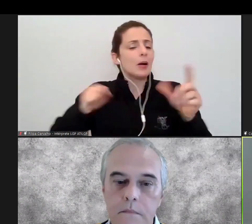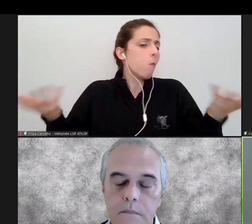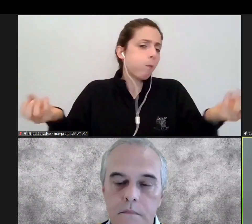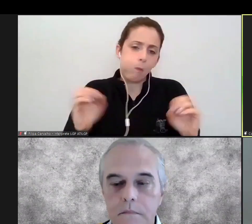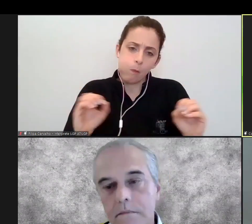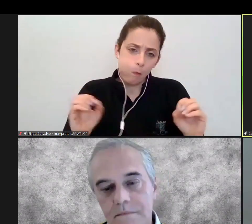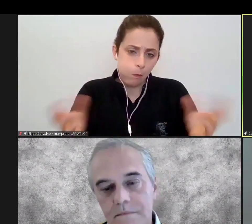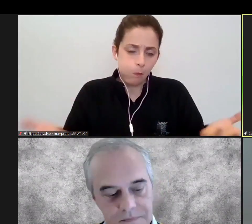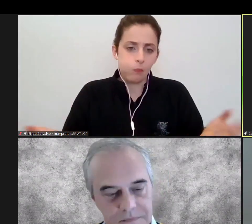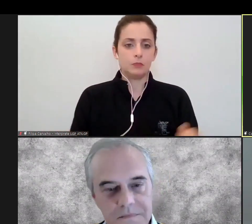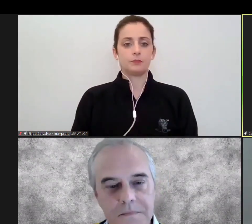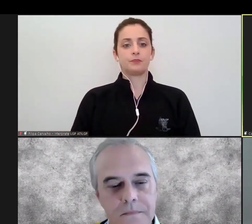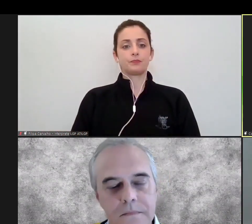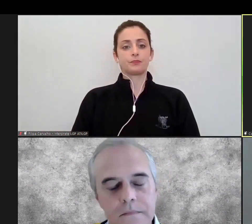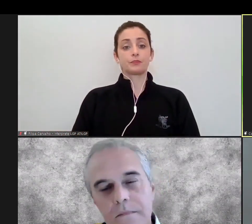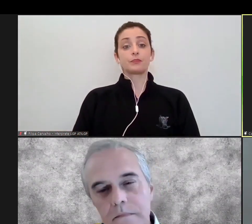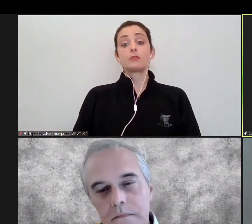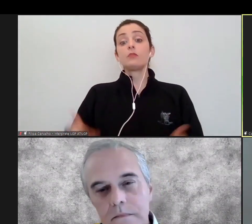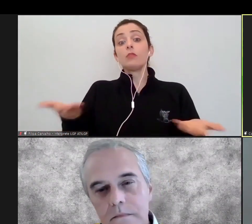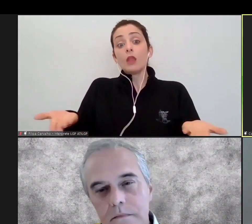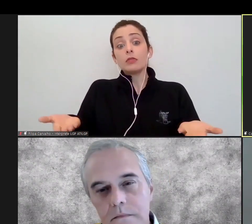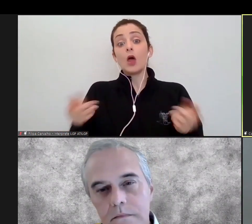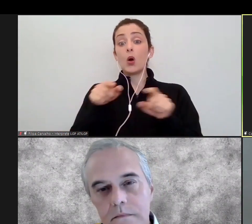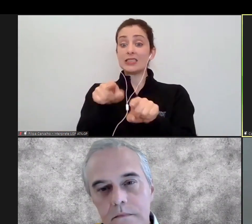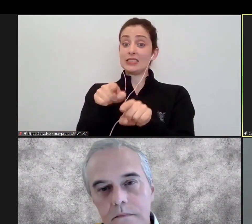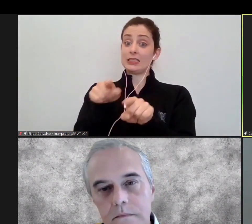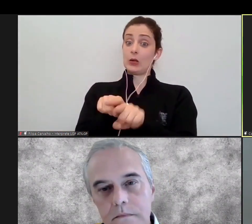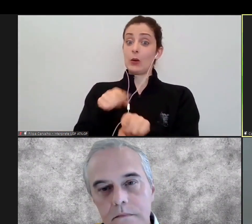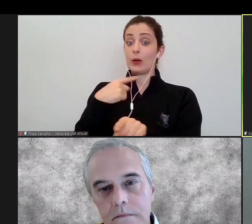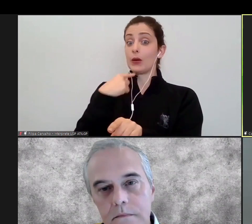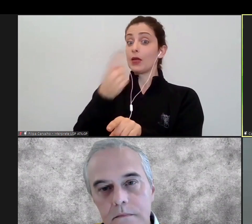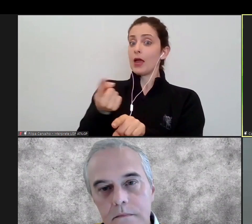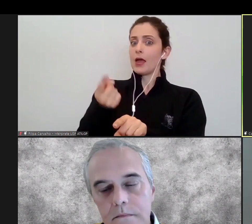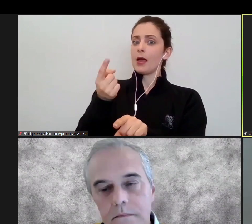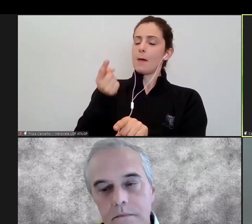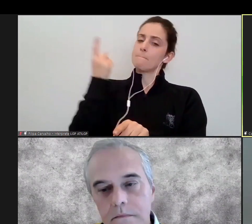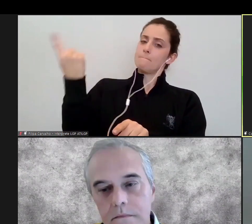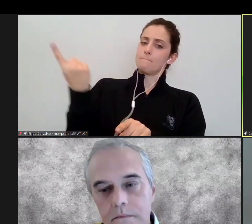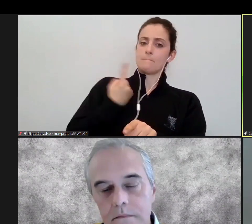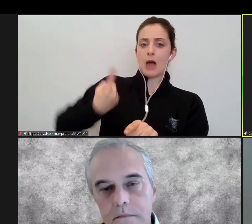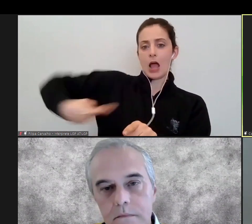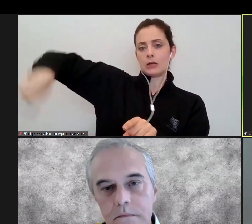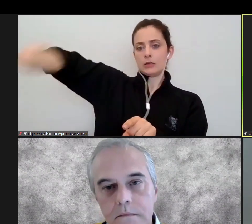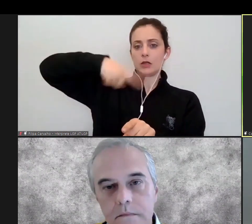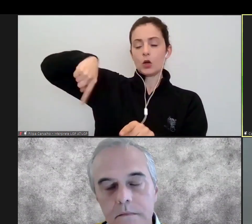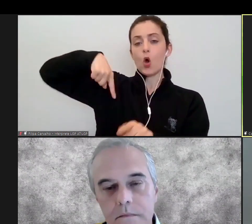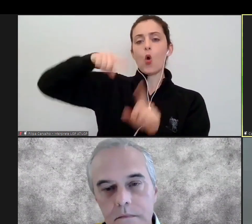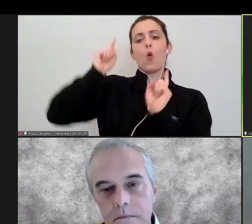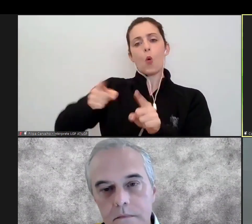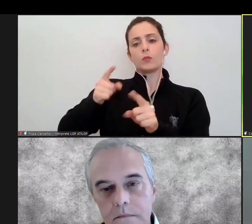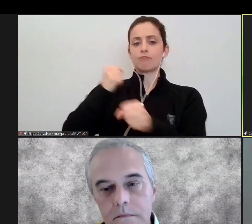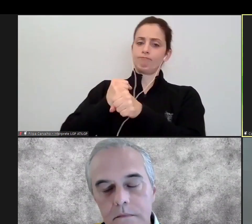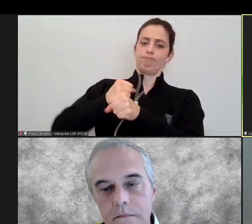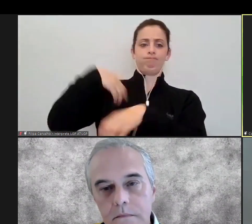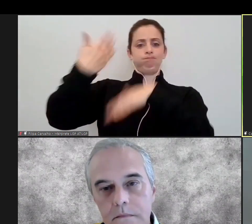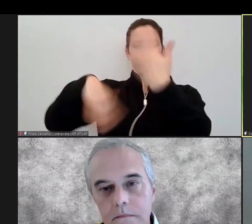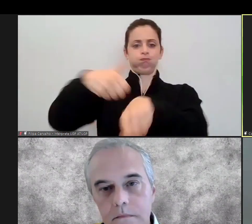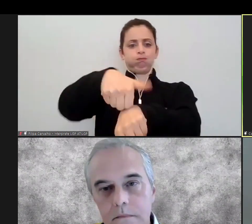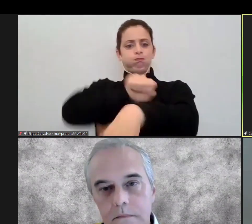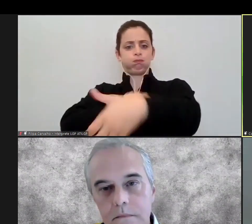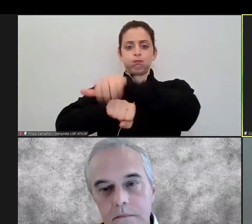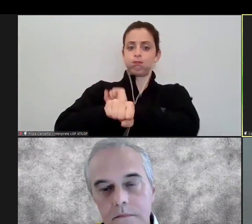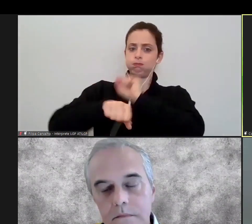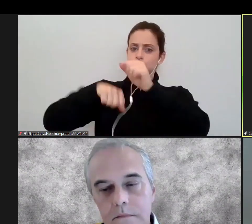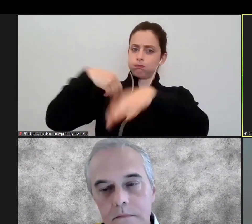questões. Rita, isso quer dizer que está na altura então de começarmos, enfim, pôr mãos à obra, permita-me esta expressão, não